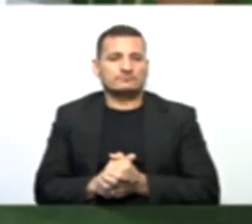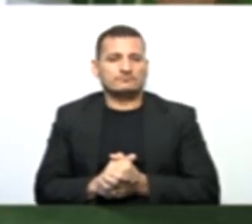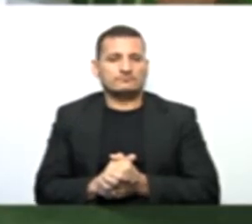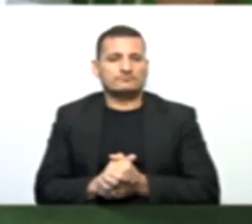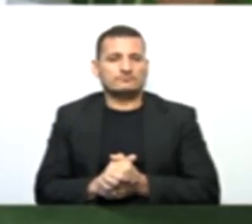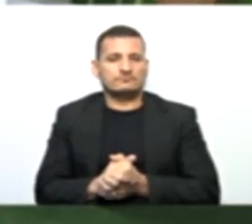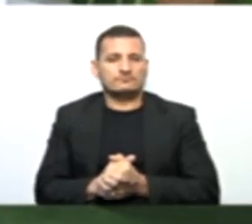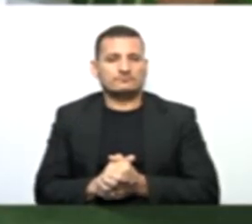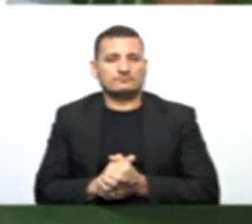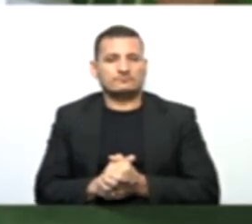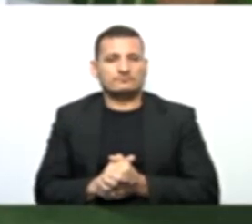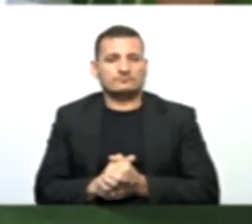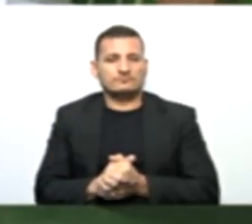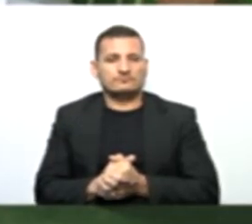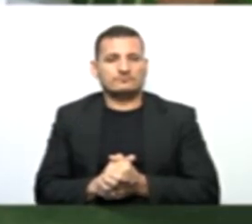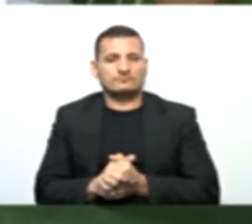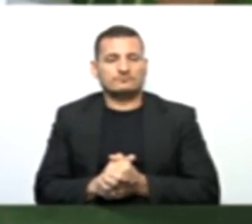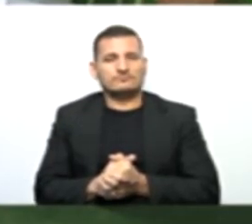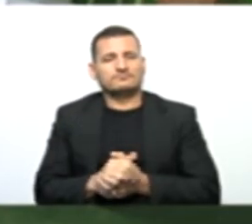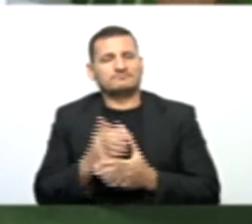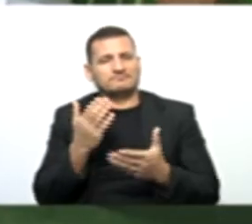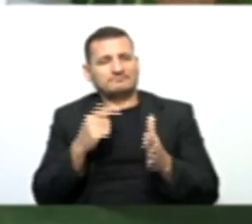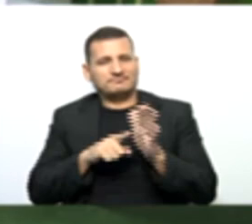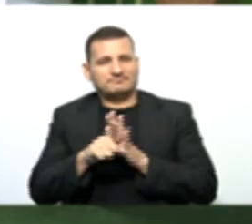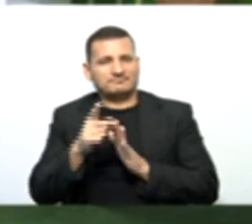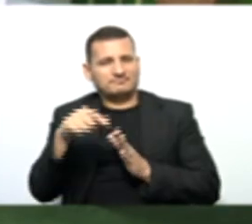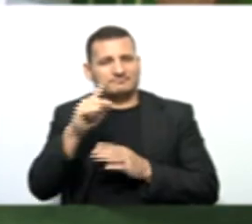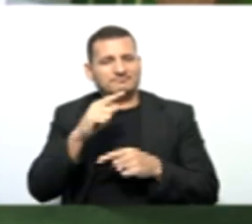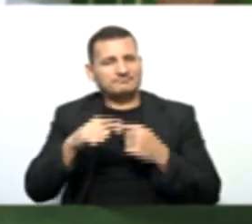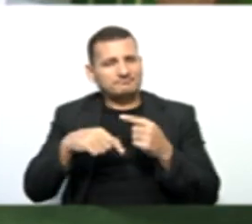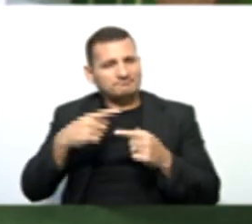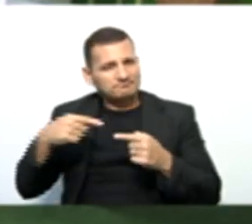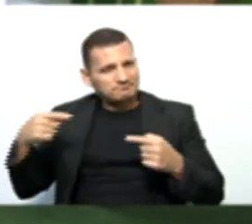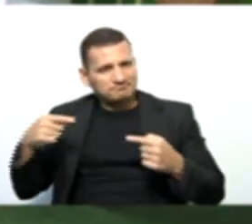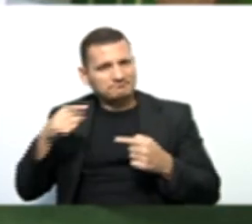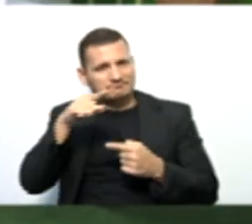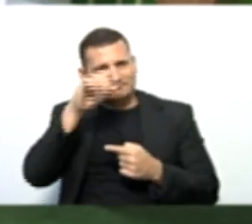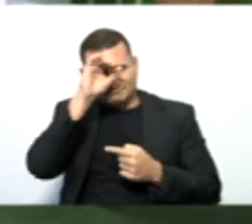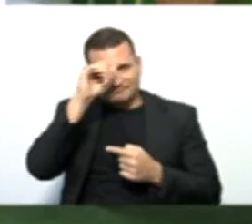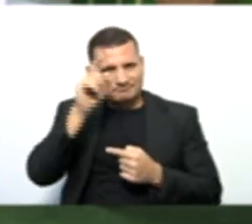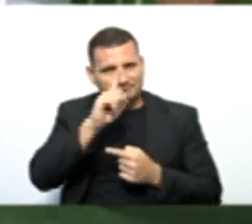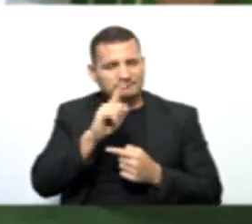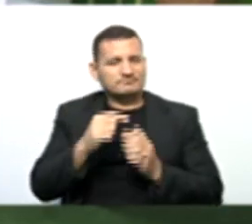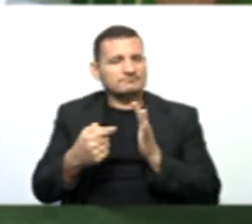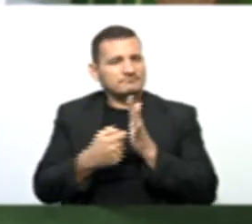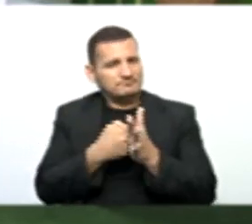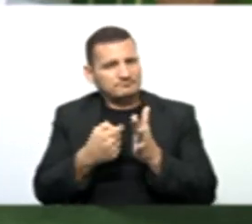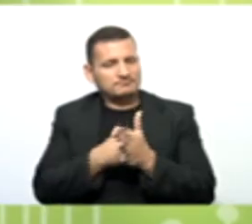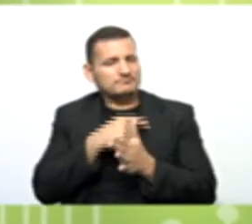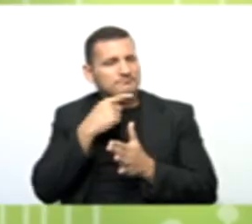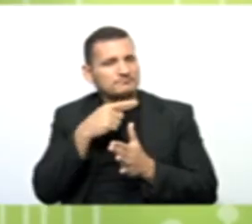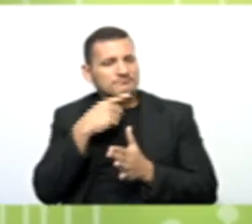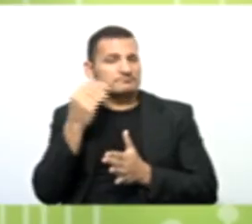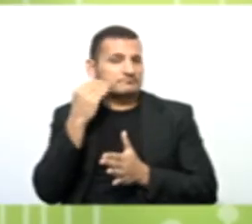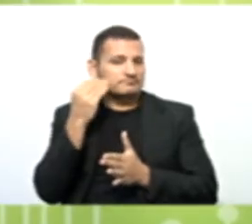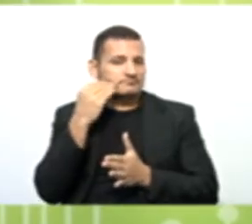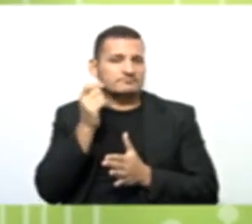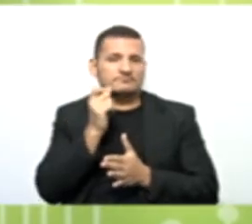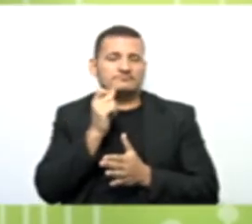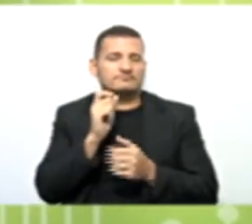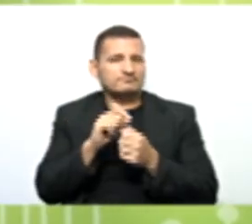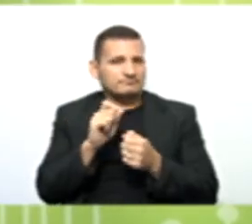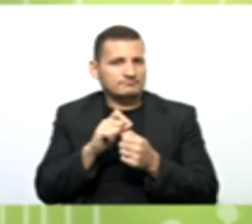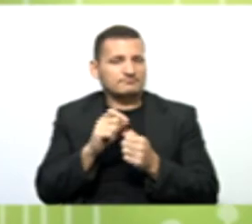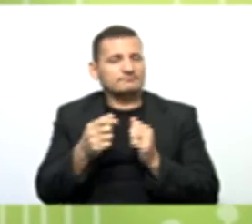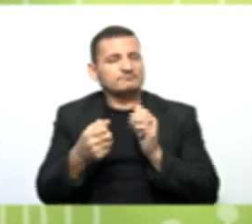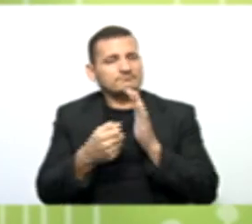lá, pessoal. Vocês estão enrolando, vocês não estão aprendendo. Manda dúvida para cá, tenta fazer a questão e manda aqui para a gente corrigir,